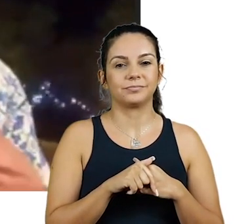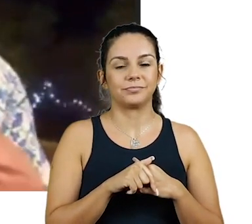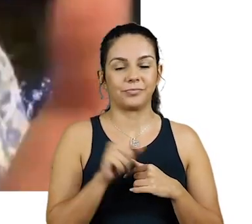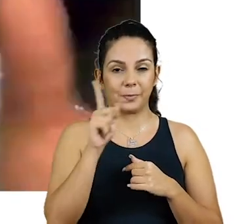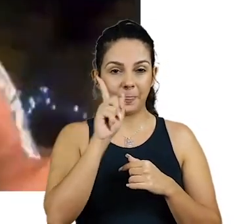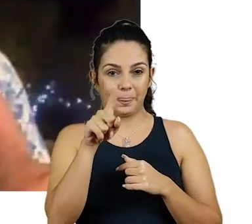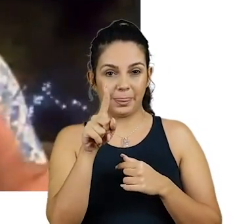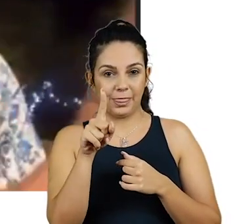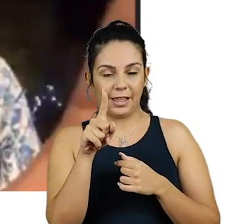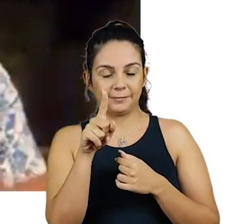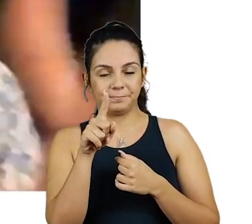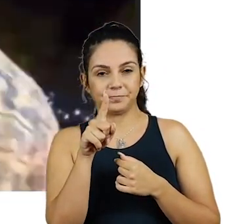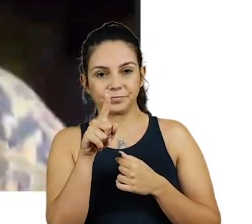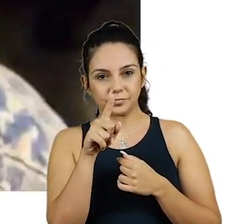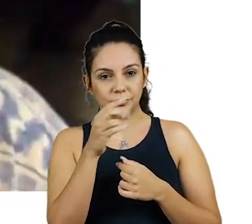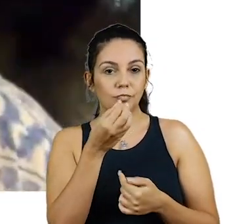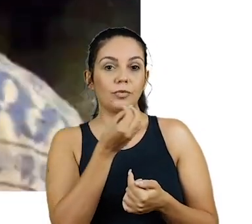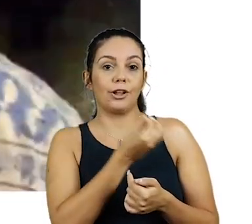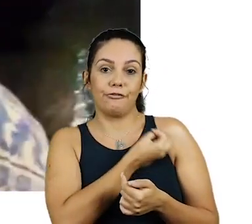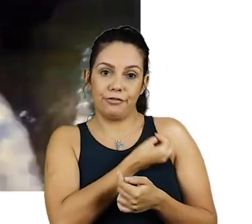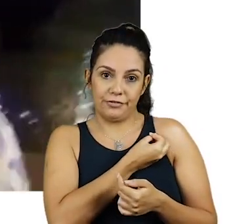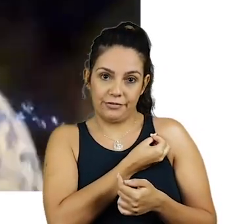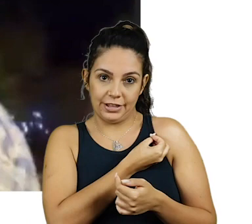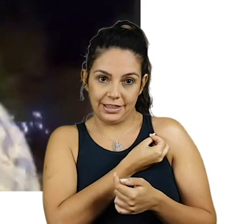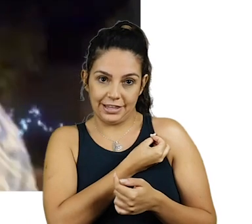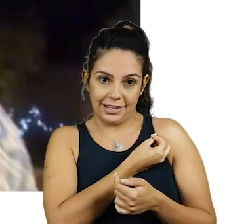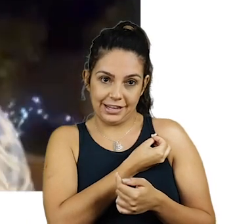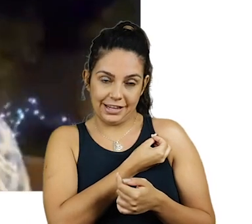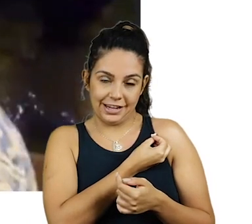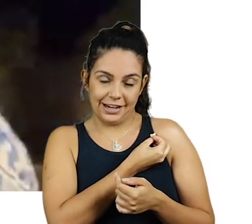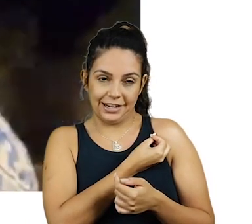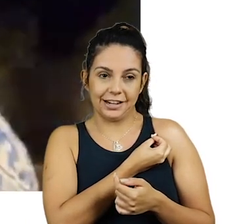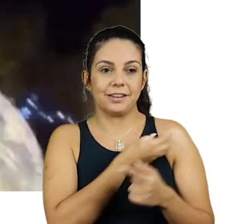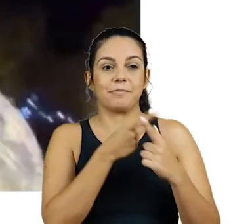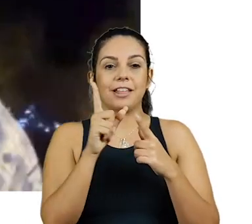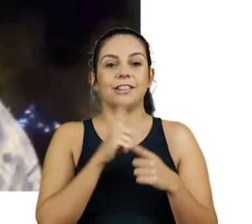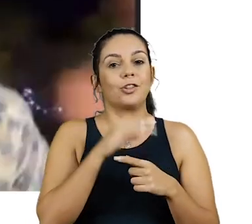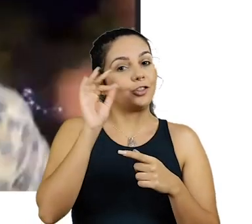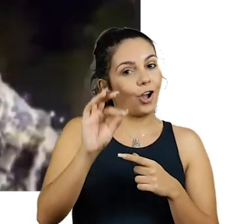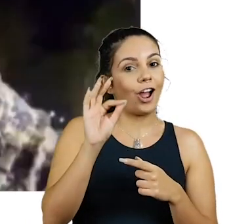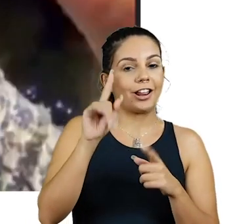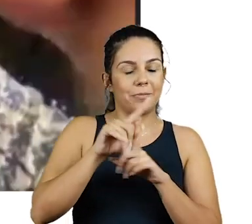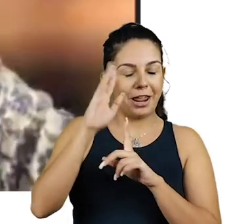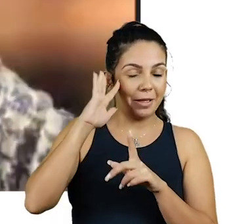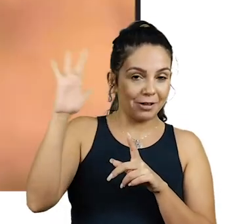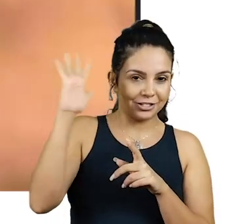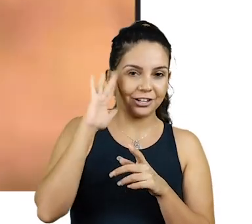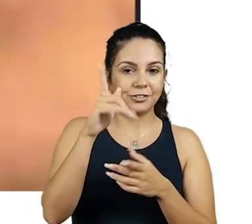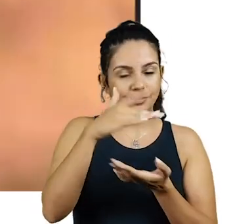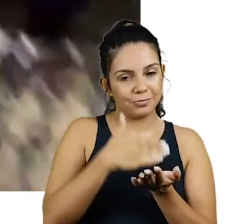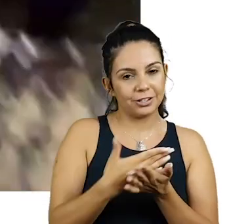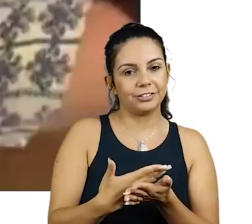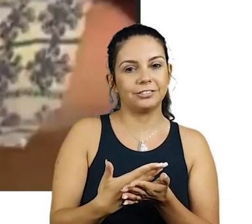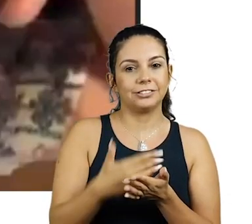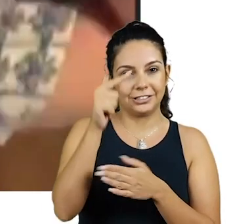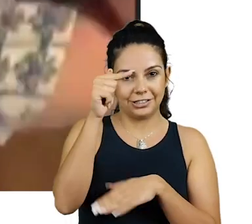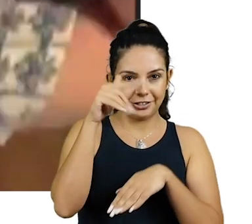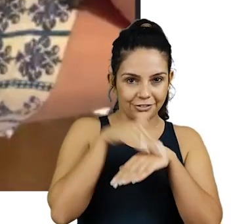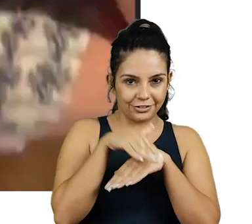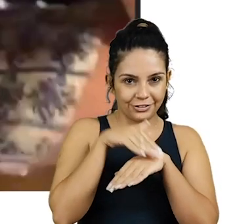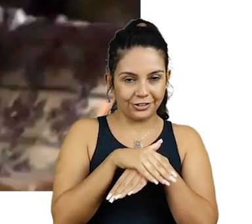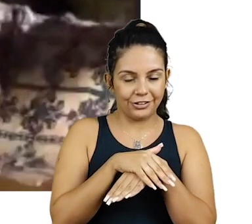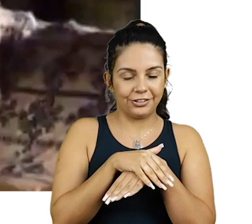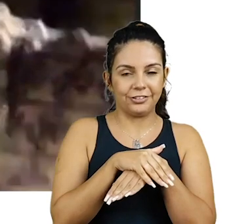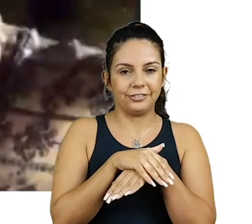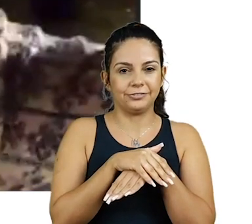surreal nessa situação careta que a gente se vê obrigado. E começa bem assim, você está lá, né, 7 horas da noite, você olha ali em